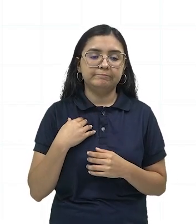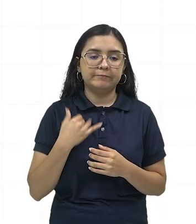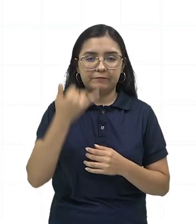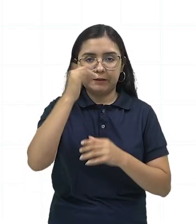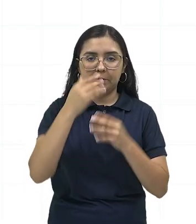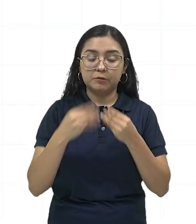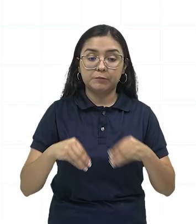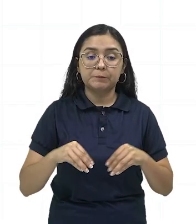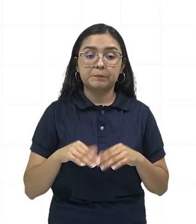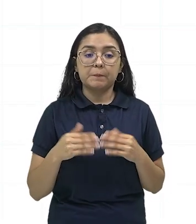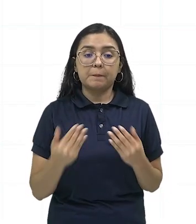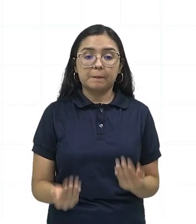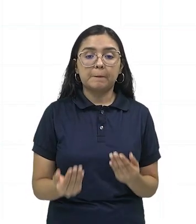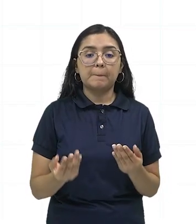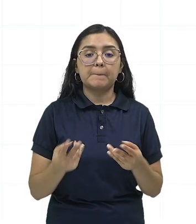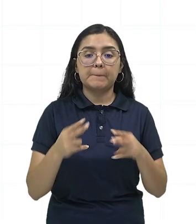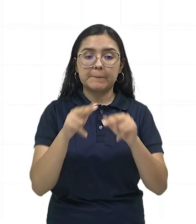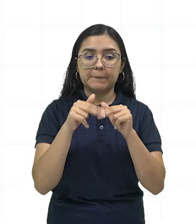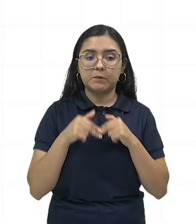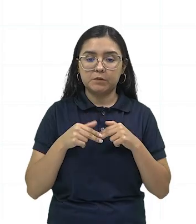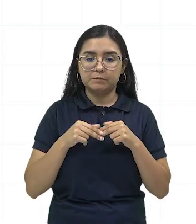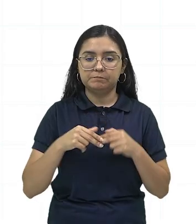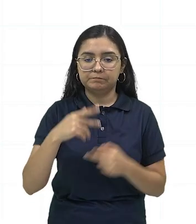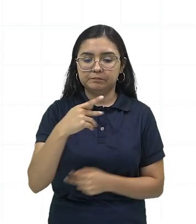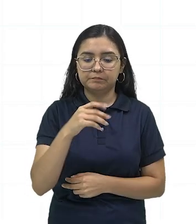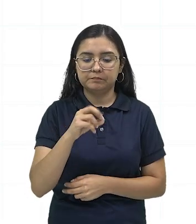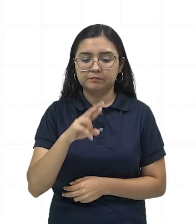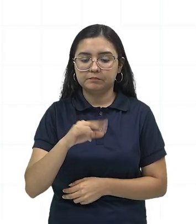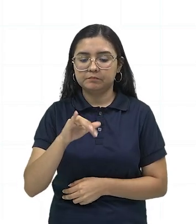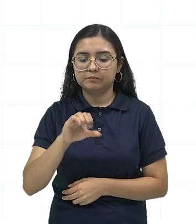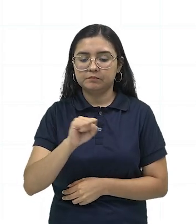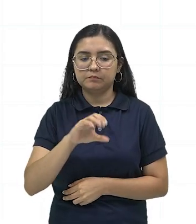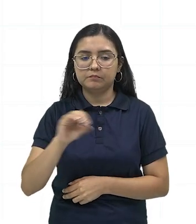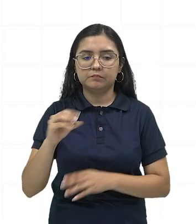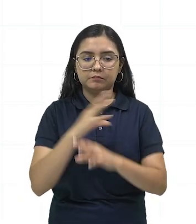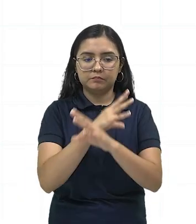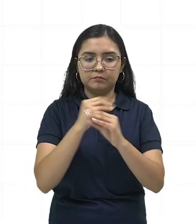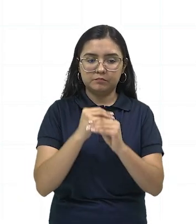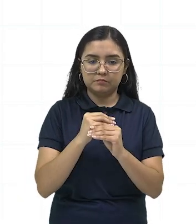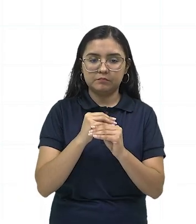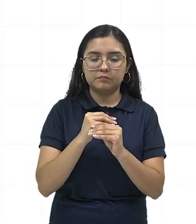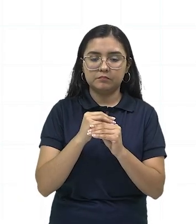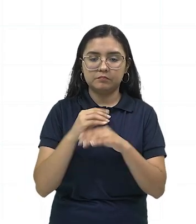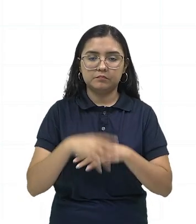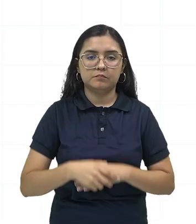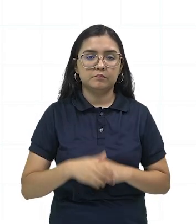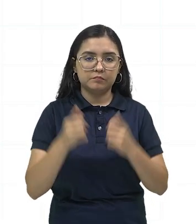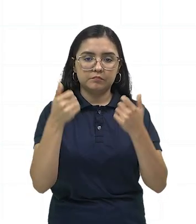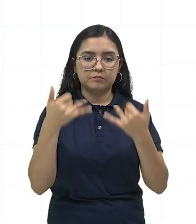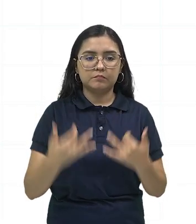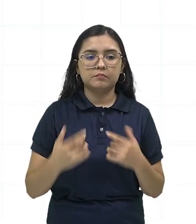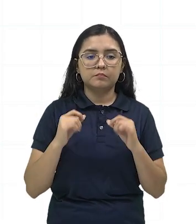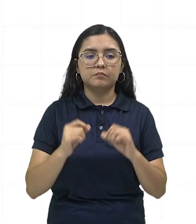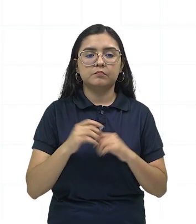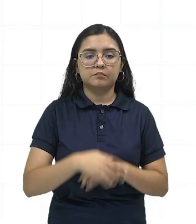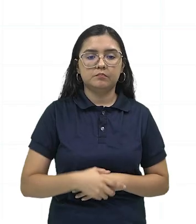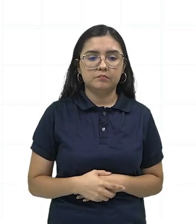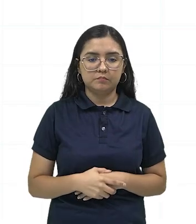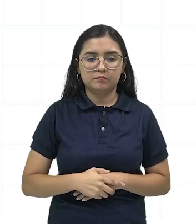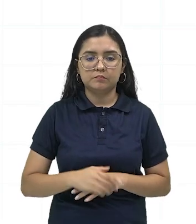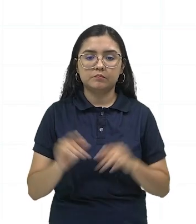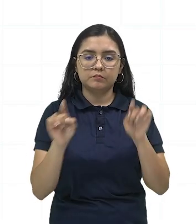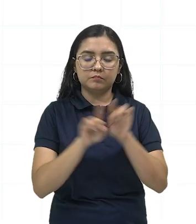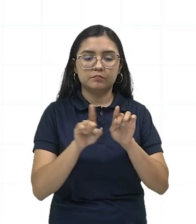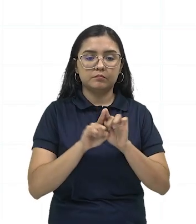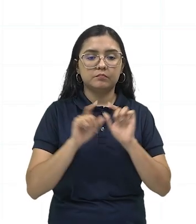isso, e vejam só, né, a conjunção marcando essa relação com o que foi dito anteriormente, com uma explicação. Por isso, é